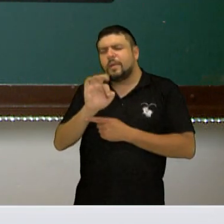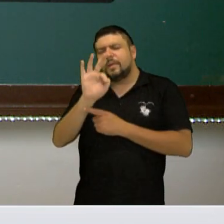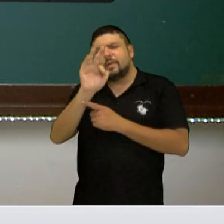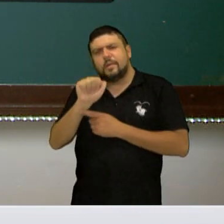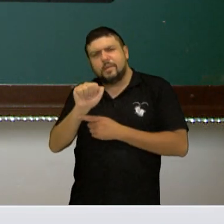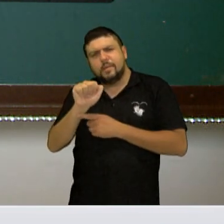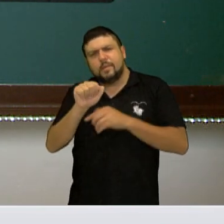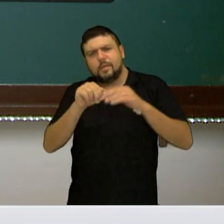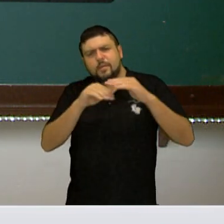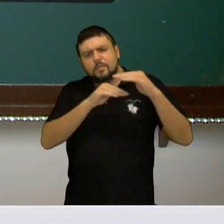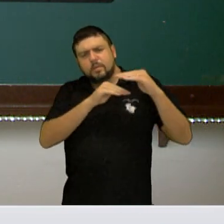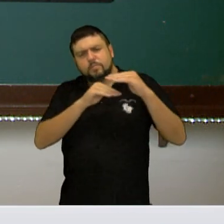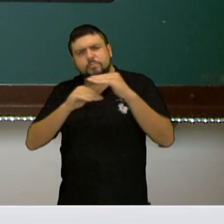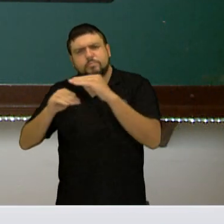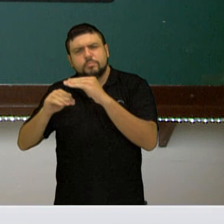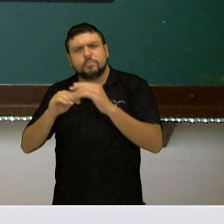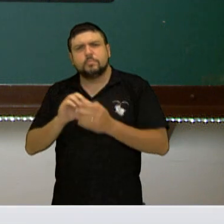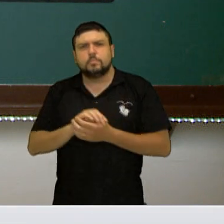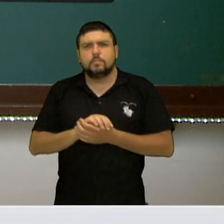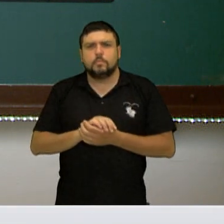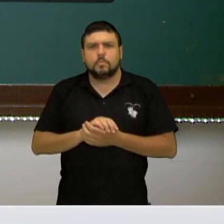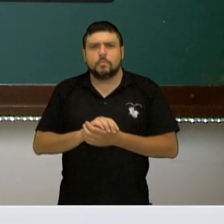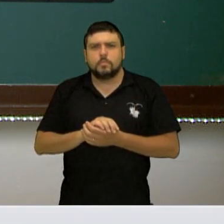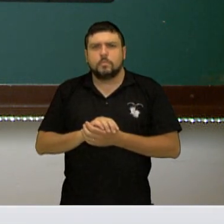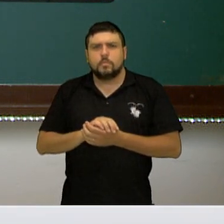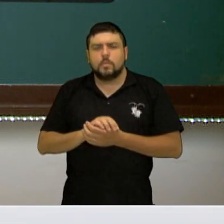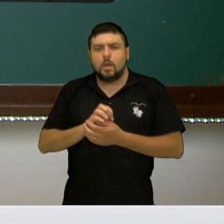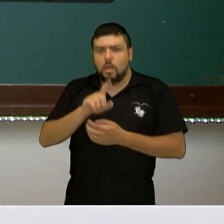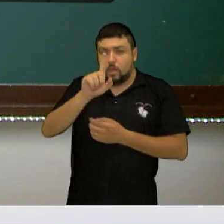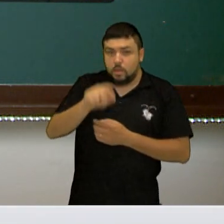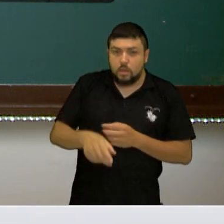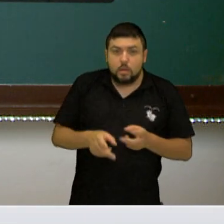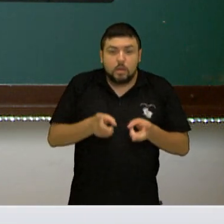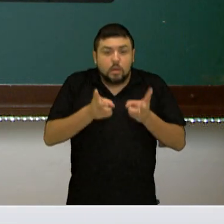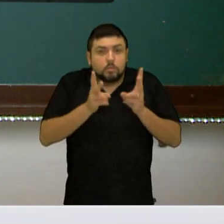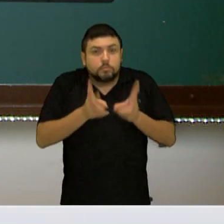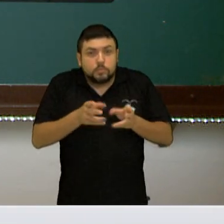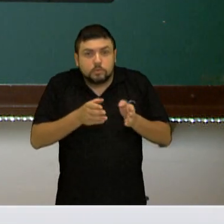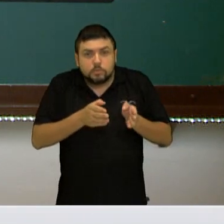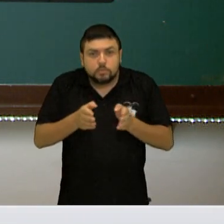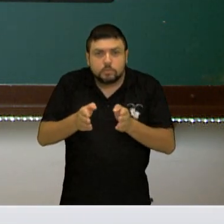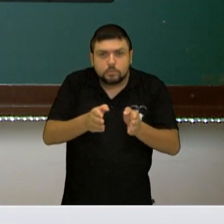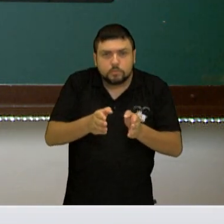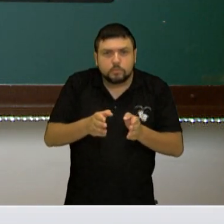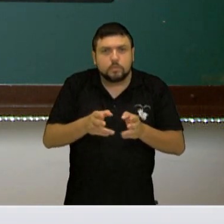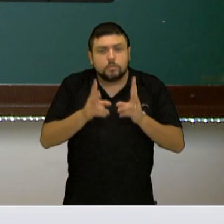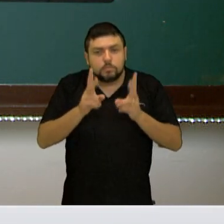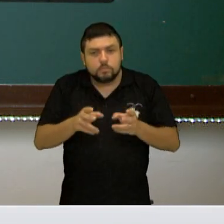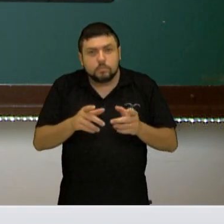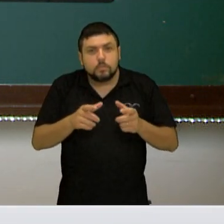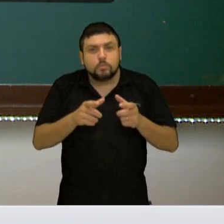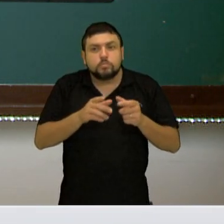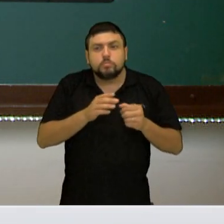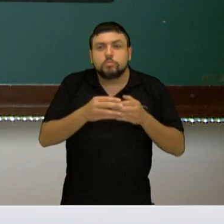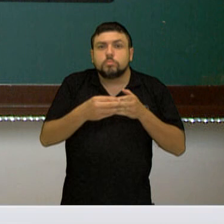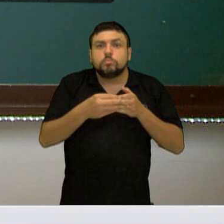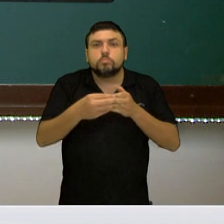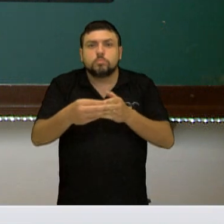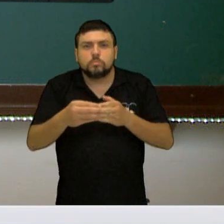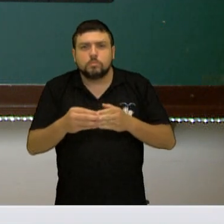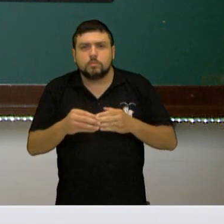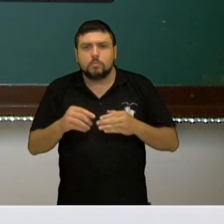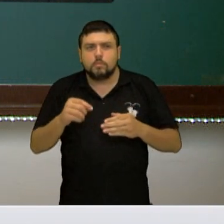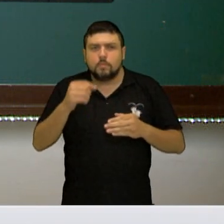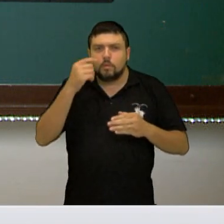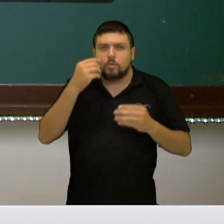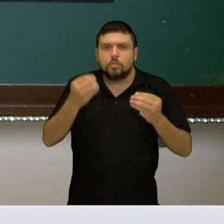paralela? Retas paralelas são retas que caminham na mesma direção e no mesmo sentido. Ó, uma está aqui na direção da minha mão e a